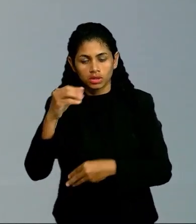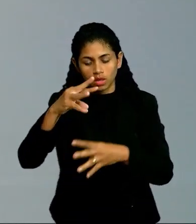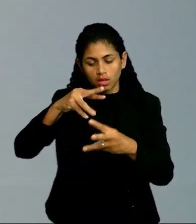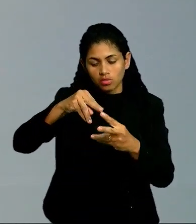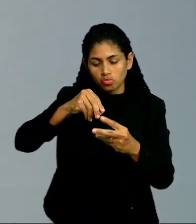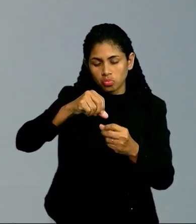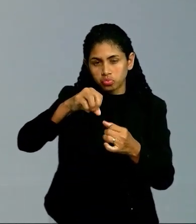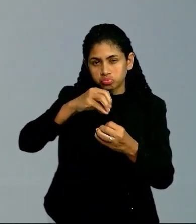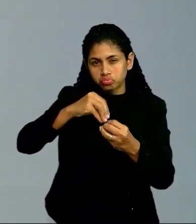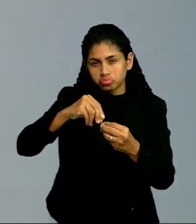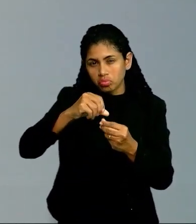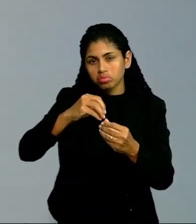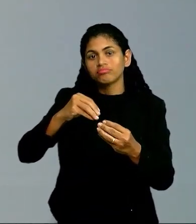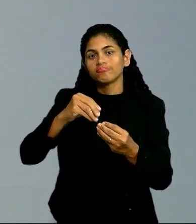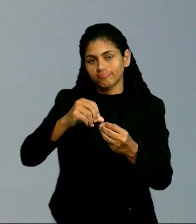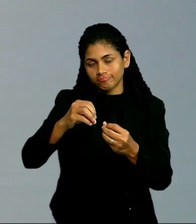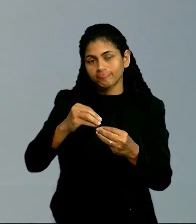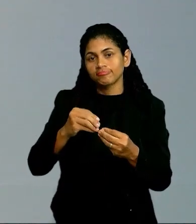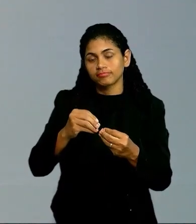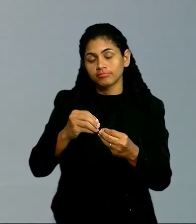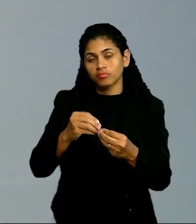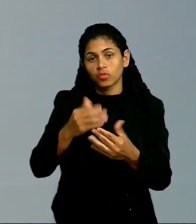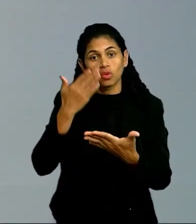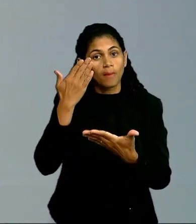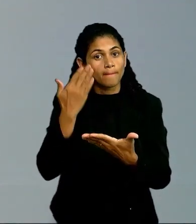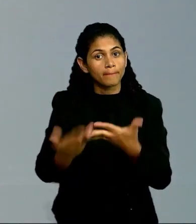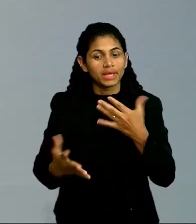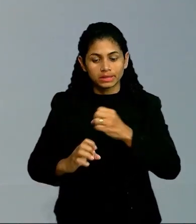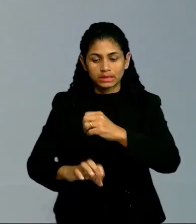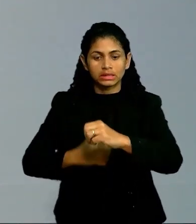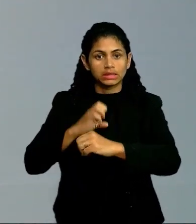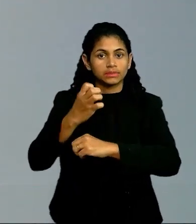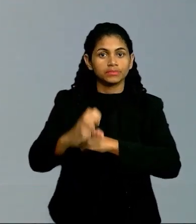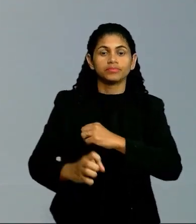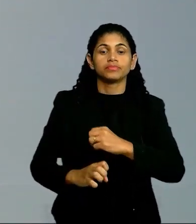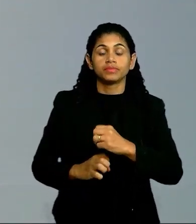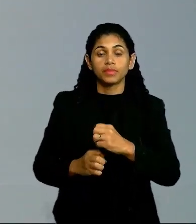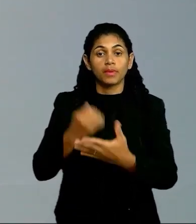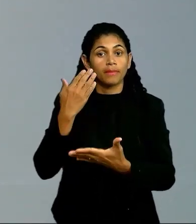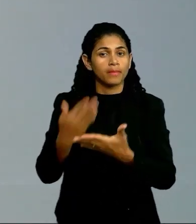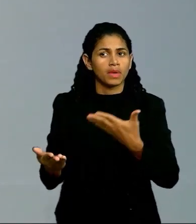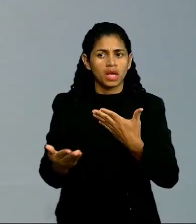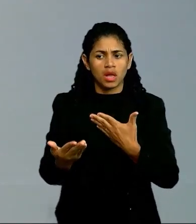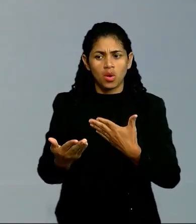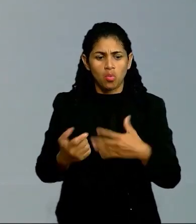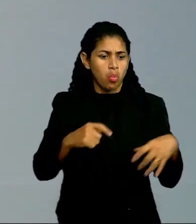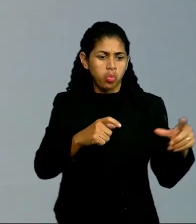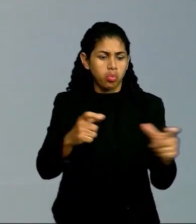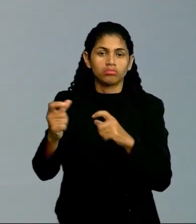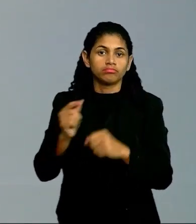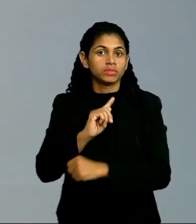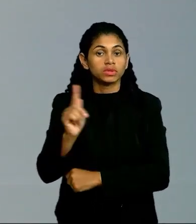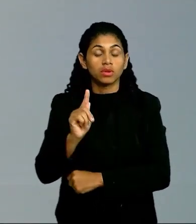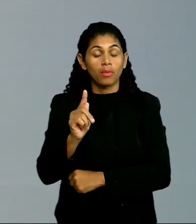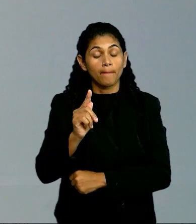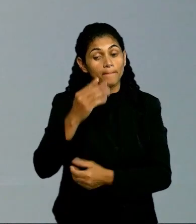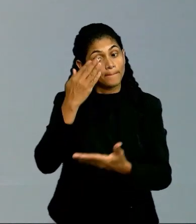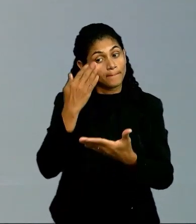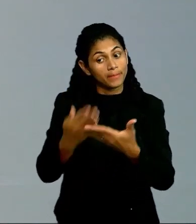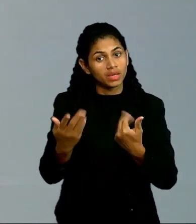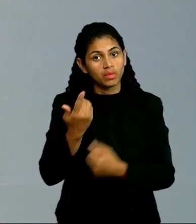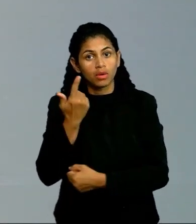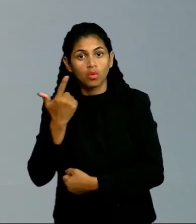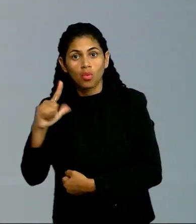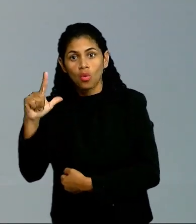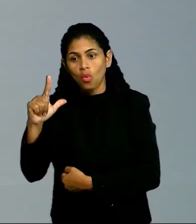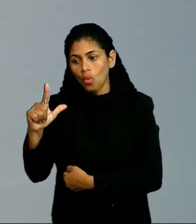quando uma substância perde elétrons, ela não perde elétrons para o espaço, ela perde elétrons para outra substância. E quando a substância